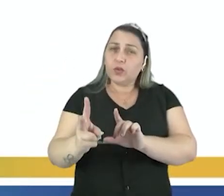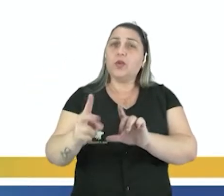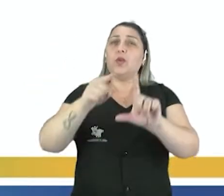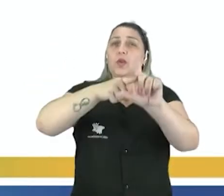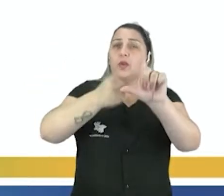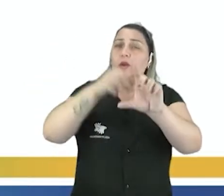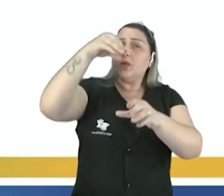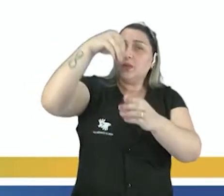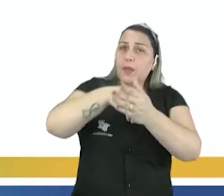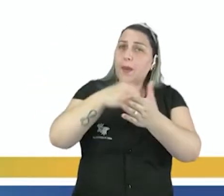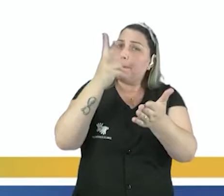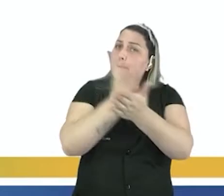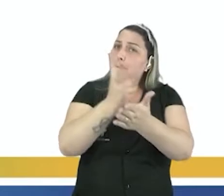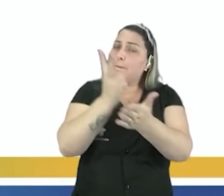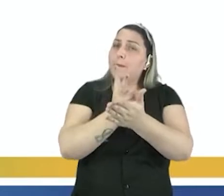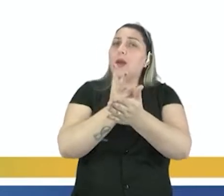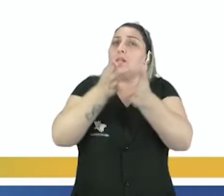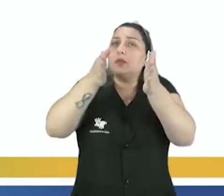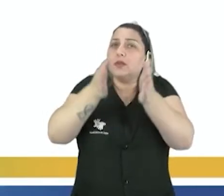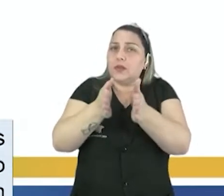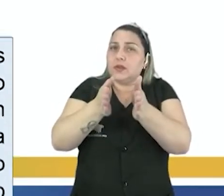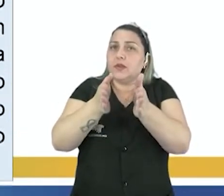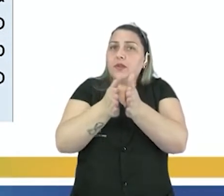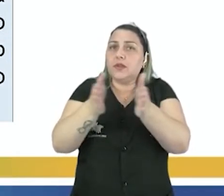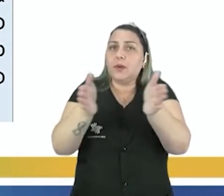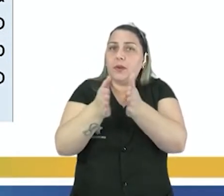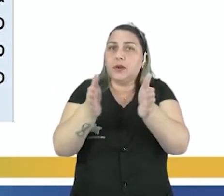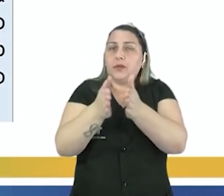seus ângulos internos com as mesmas medidas.